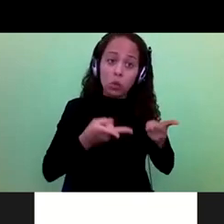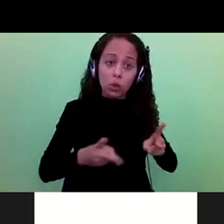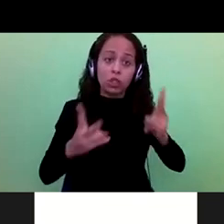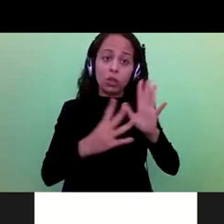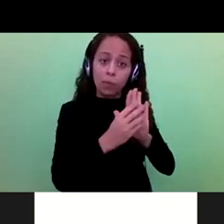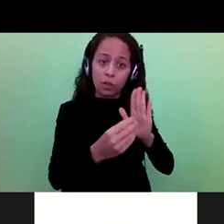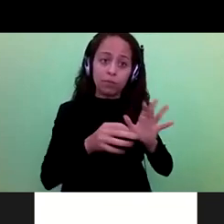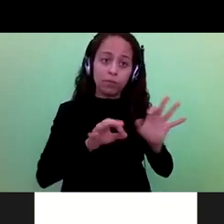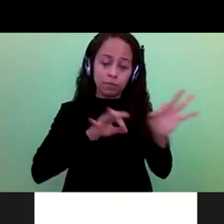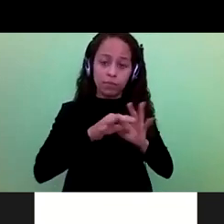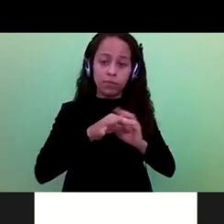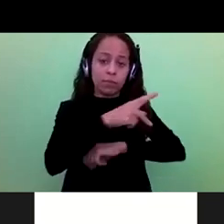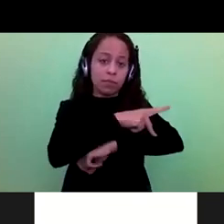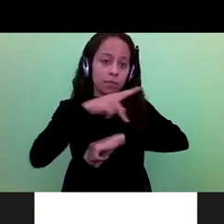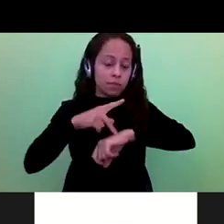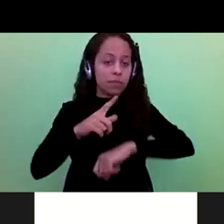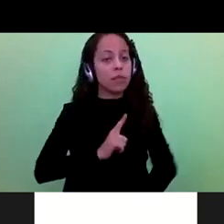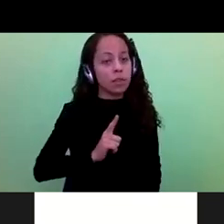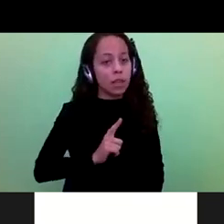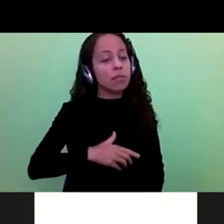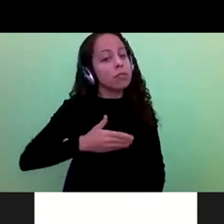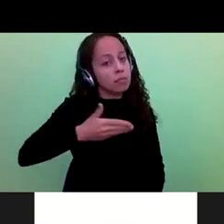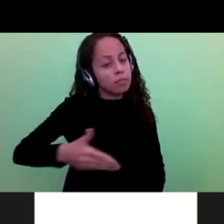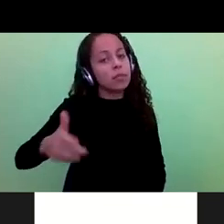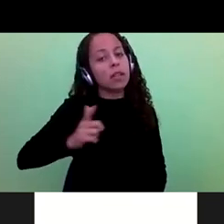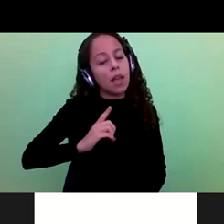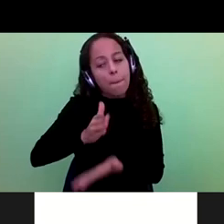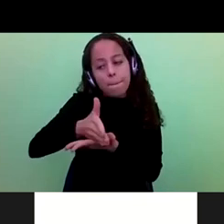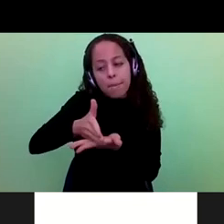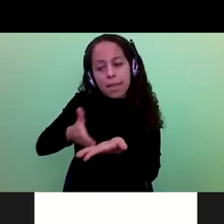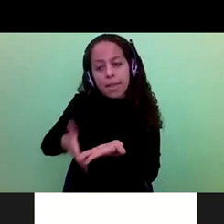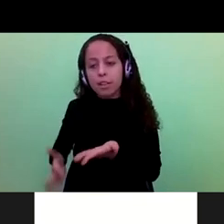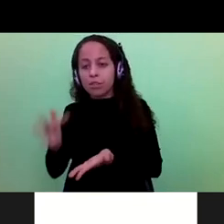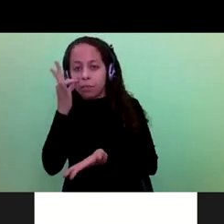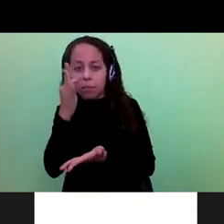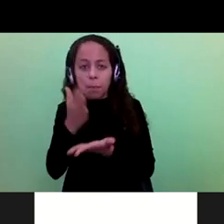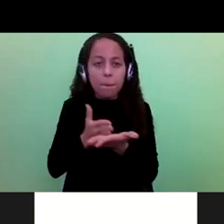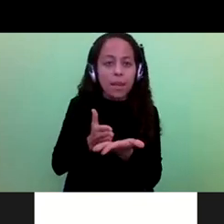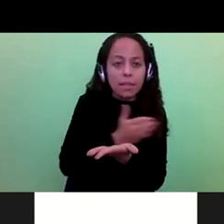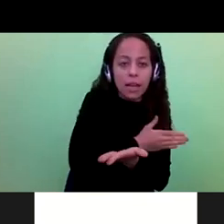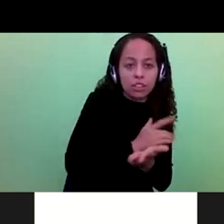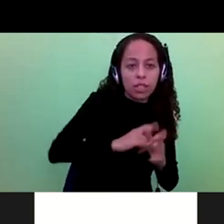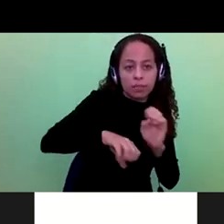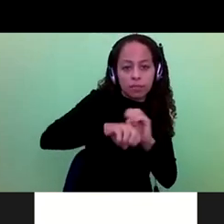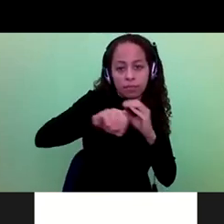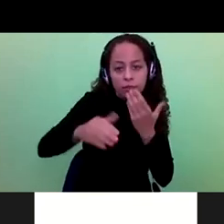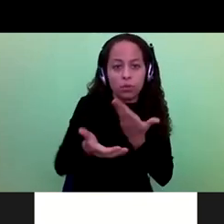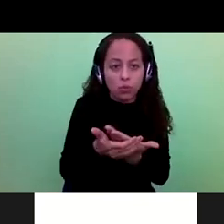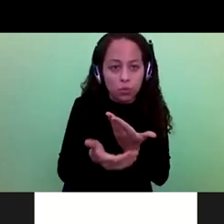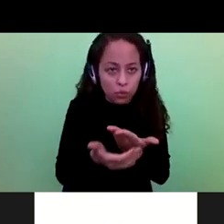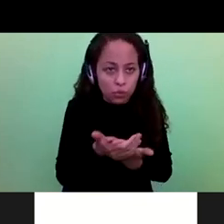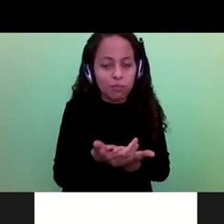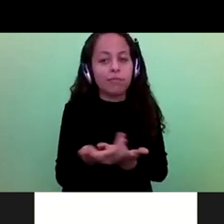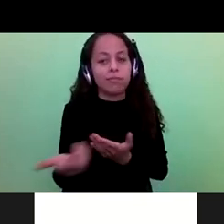que tende a permanecer buscando uma melhor integração dessas áreas,